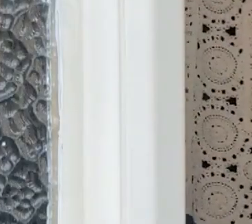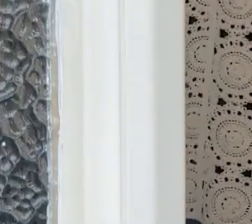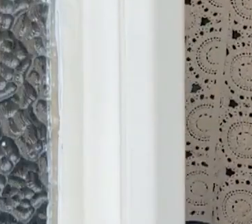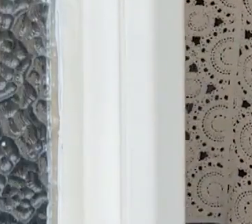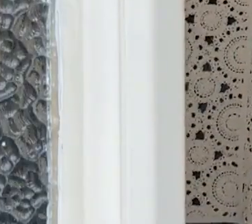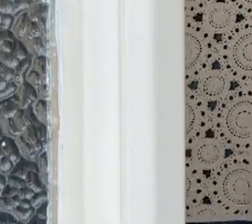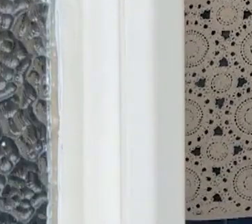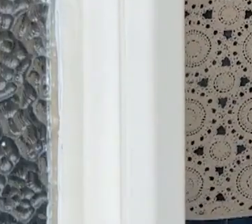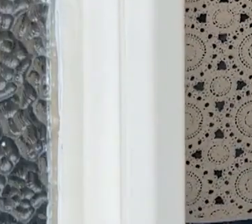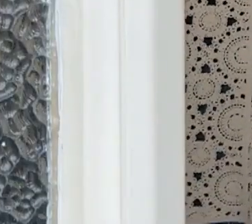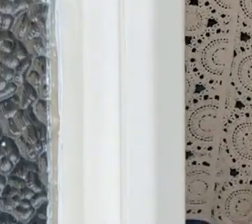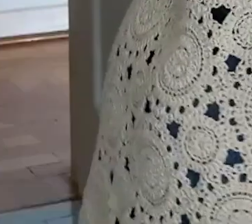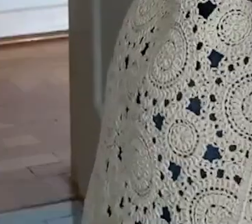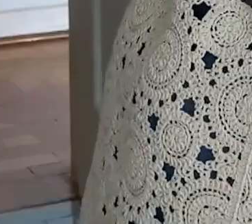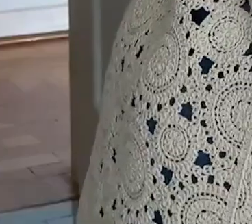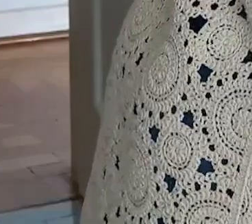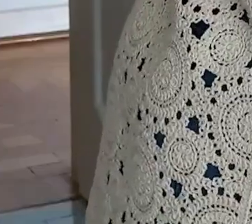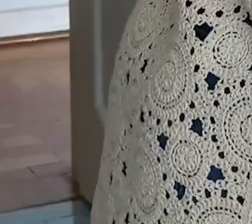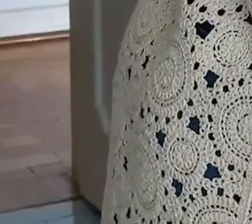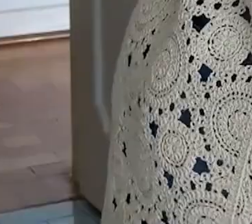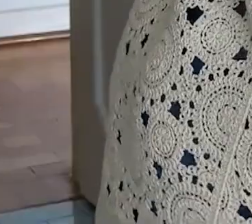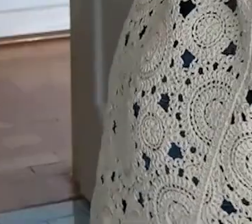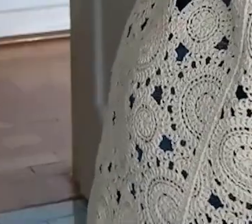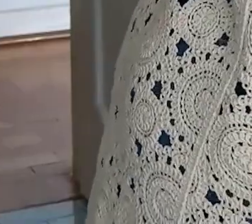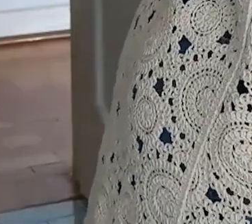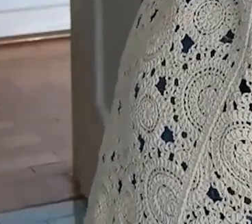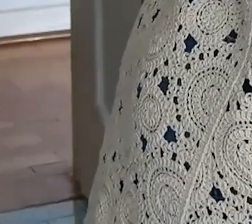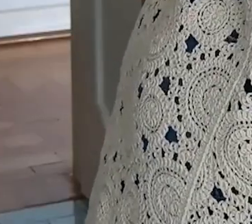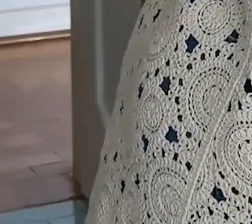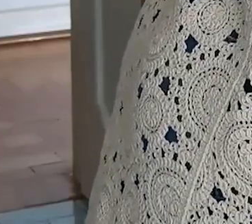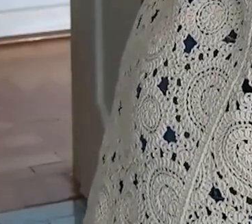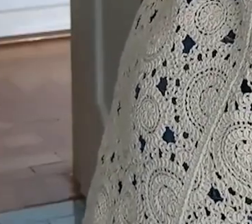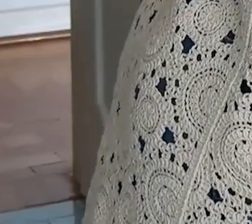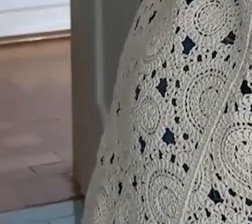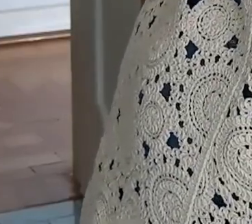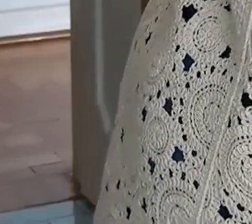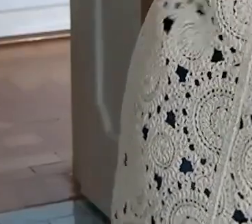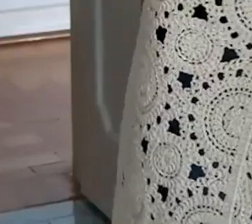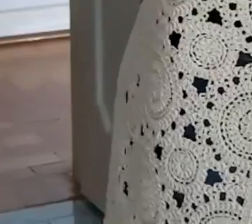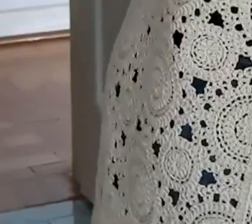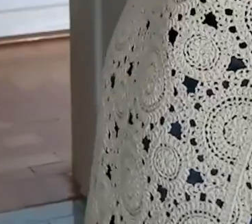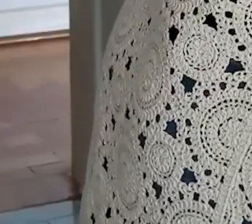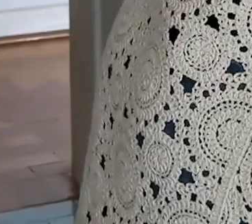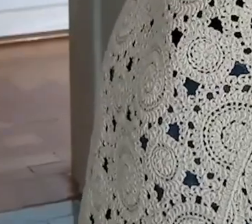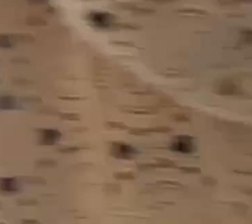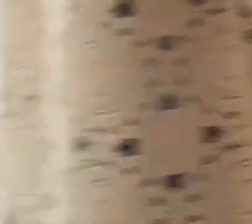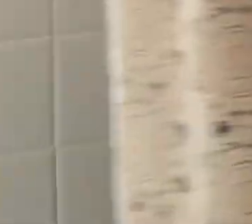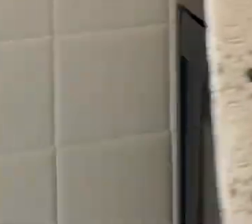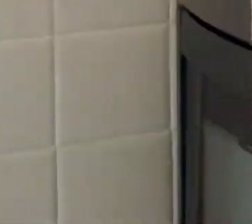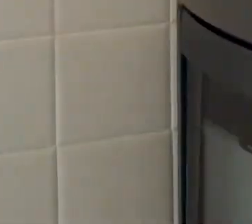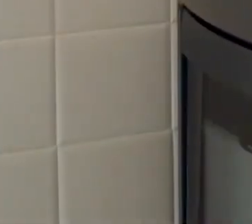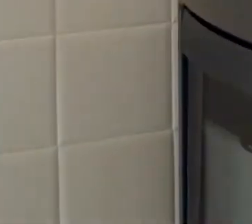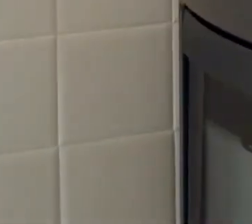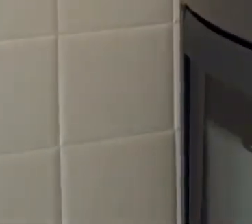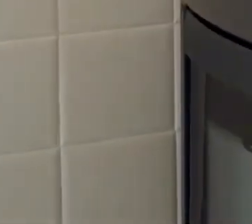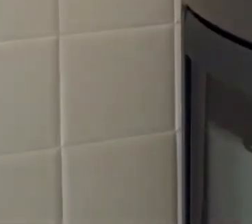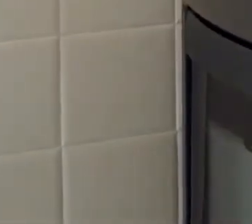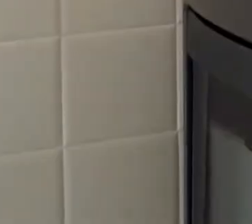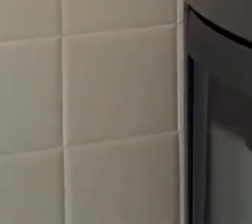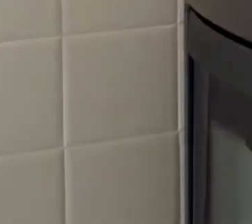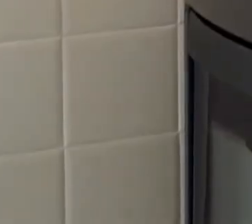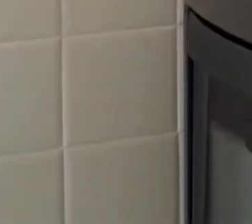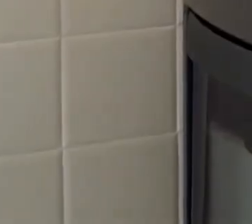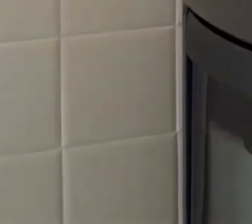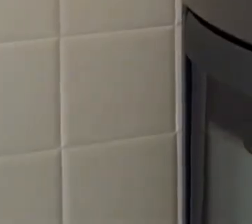mudança histórica. A partir de janeiro de 26, quem ganha até R$5.000 por mês não vai mais pagar imposto de renda. É isso